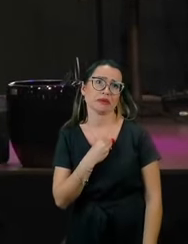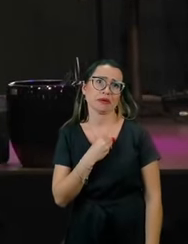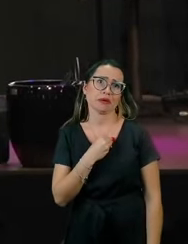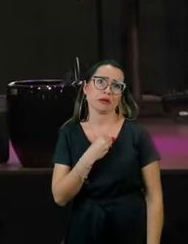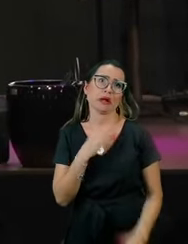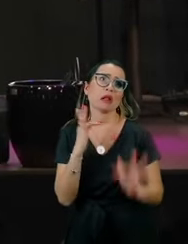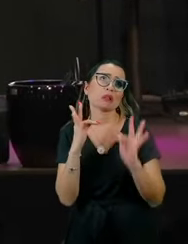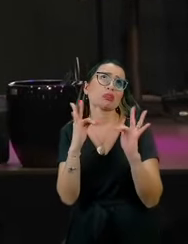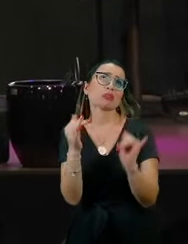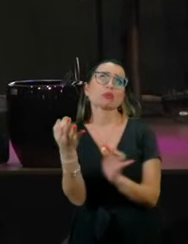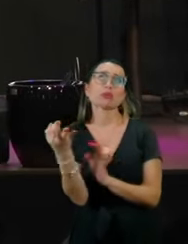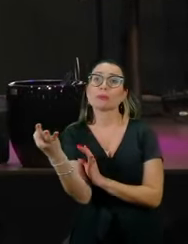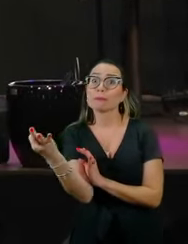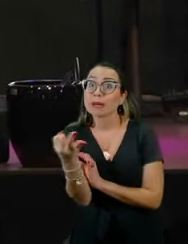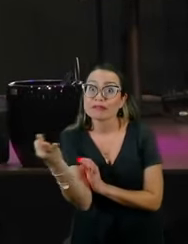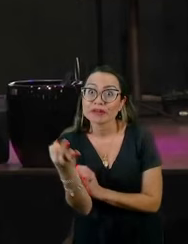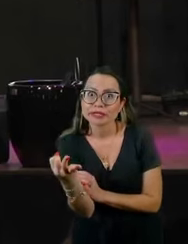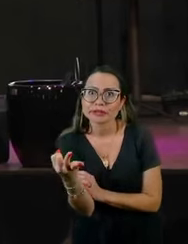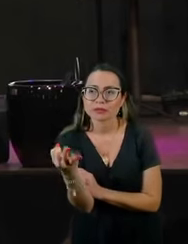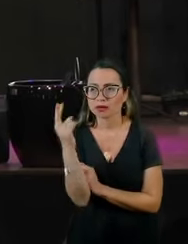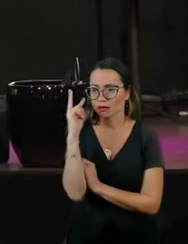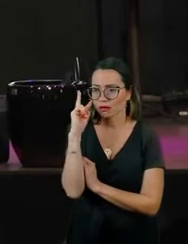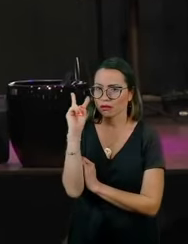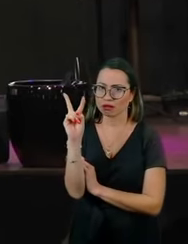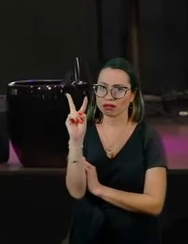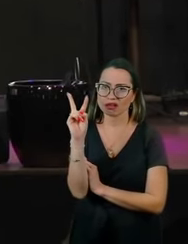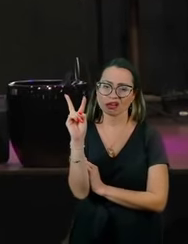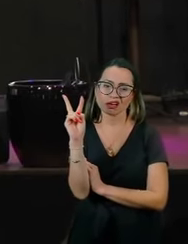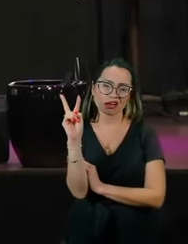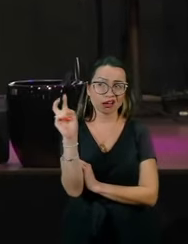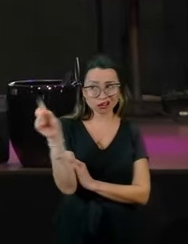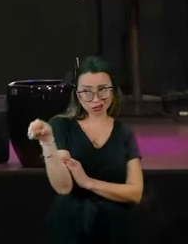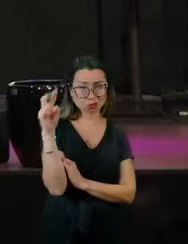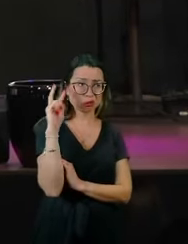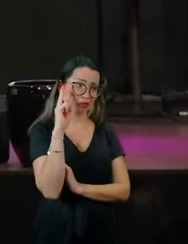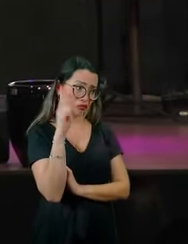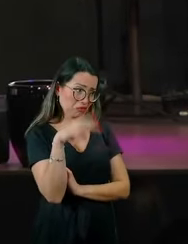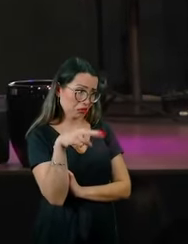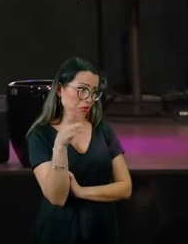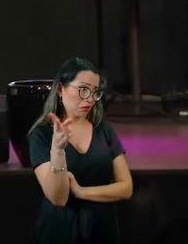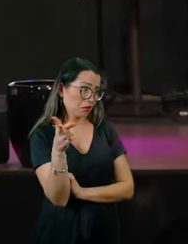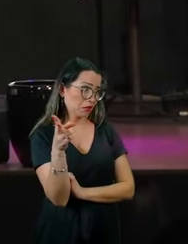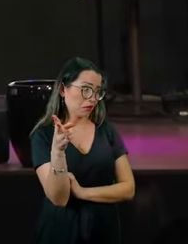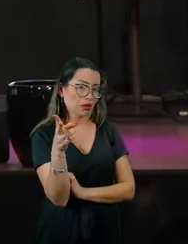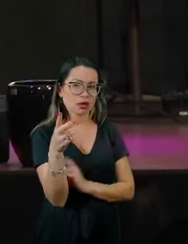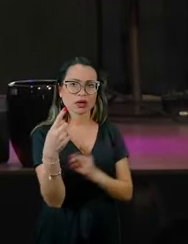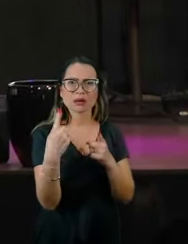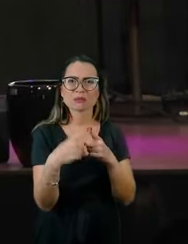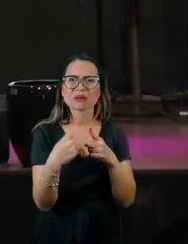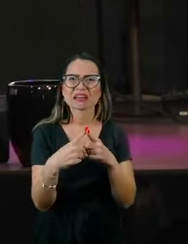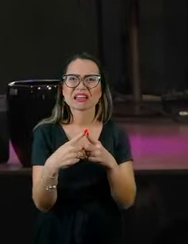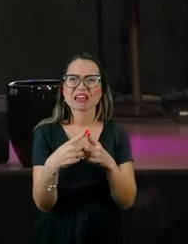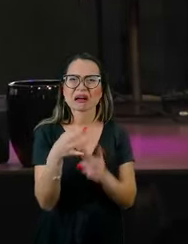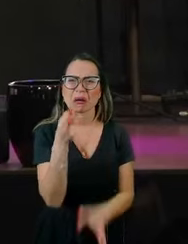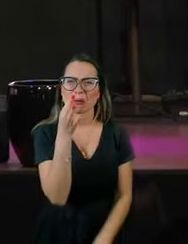mas ele sempre tem um olhar, tu viste tal coisa, porque ele não se dobra, ele é